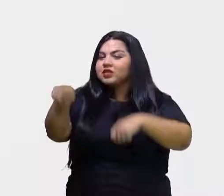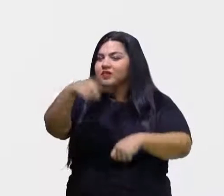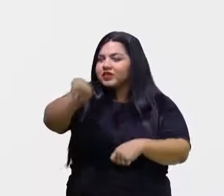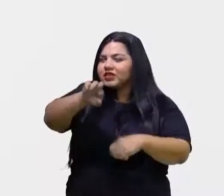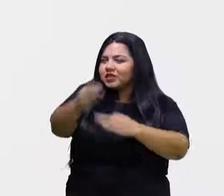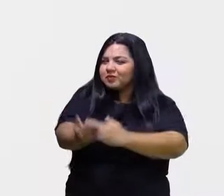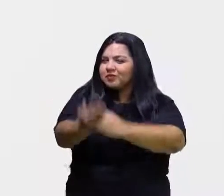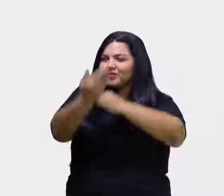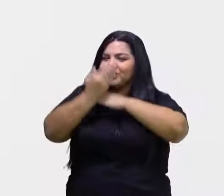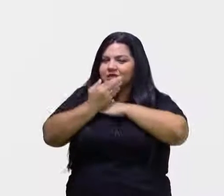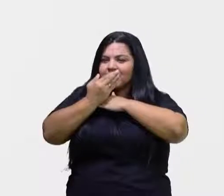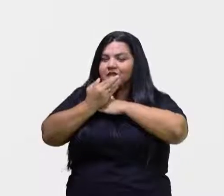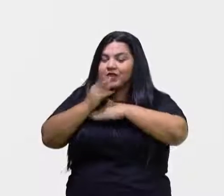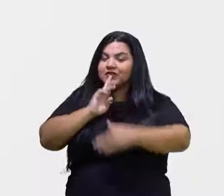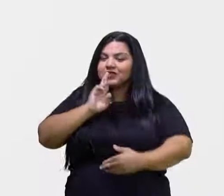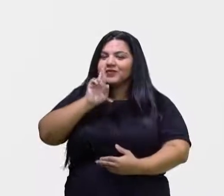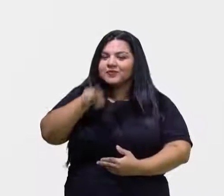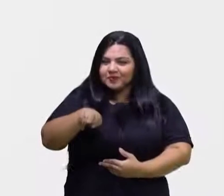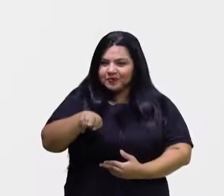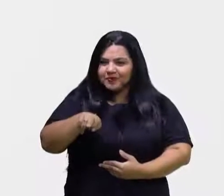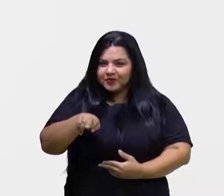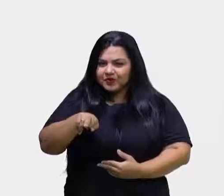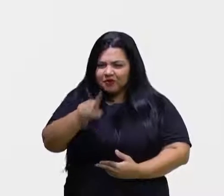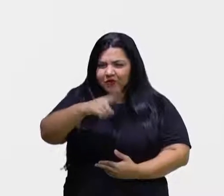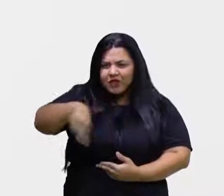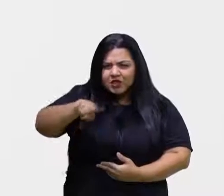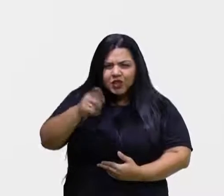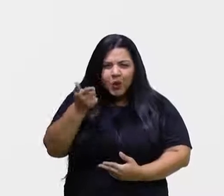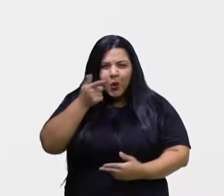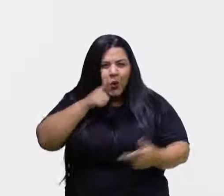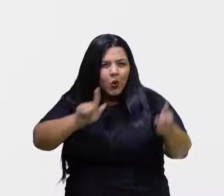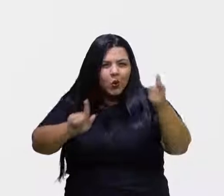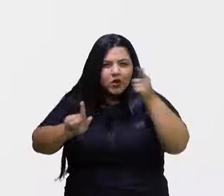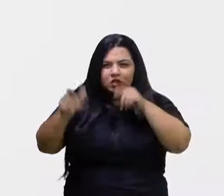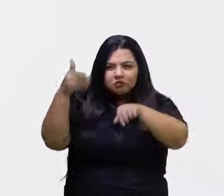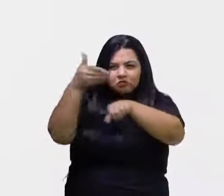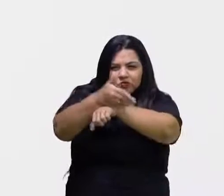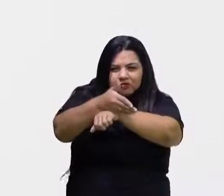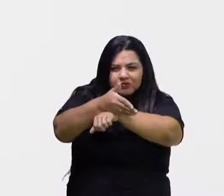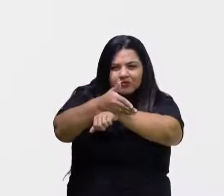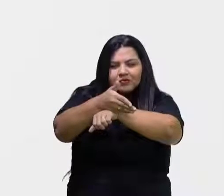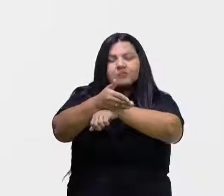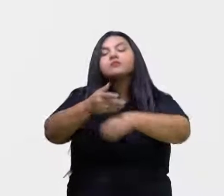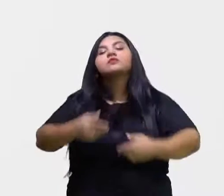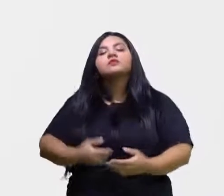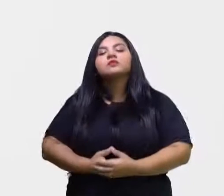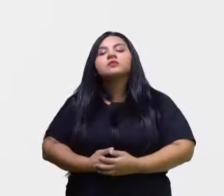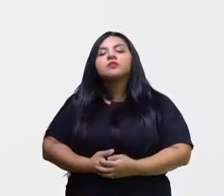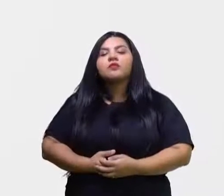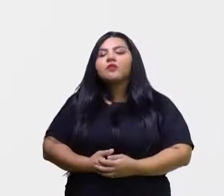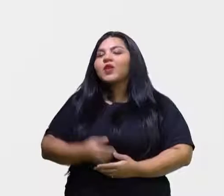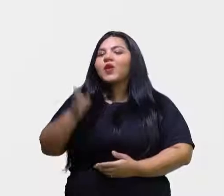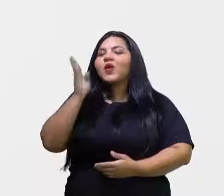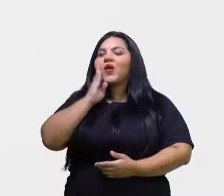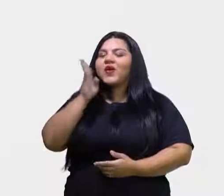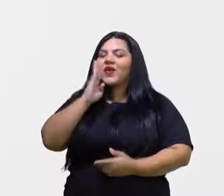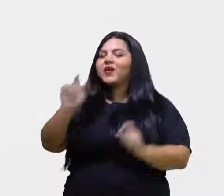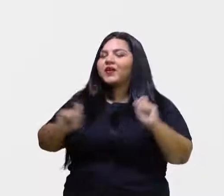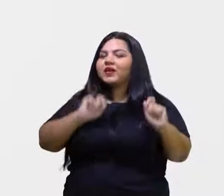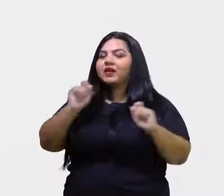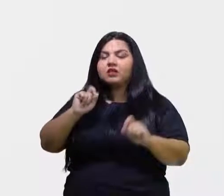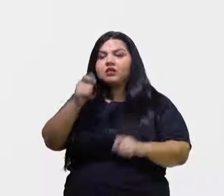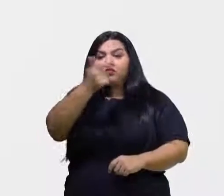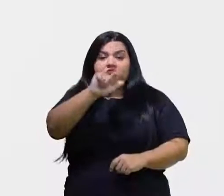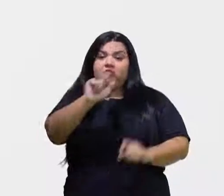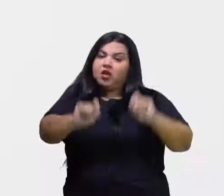me ajudem na resposta. Tá todo mundo conseguindo acessar? Olha só que legal. Quem